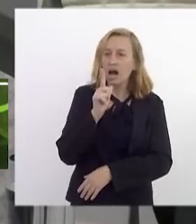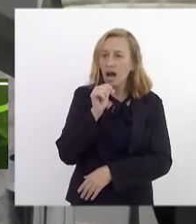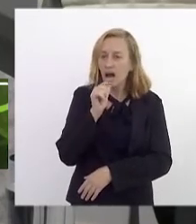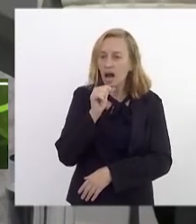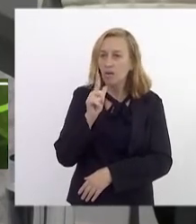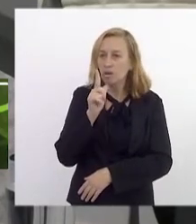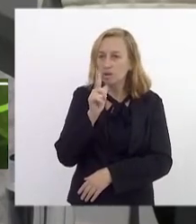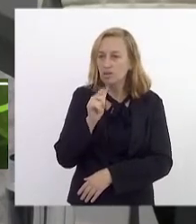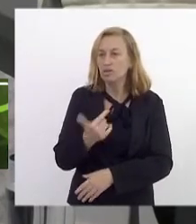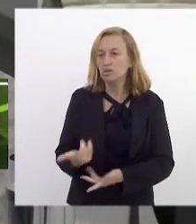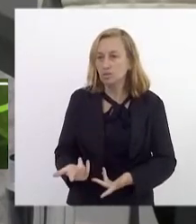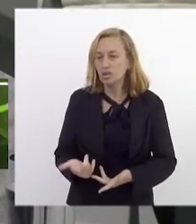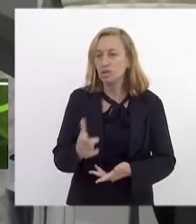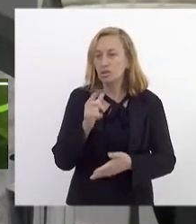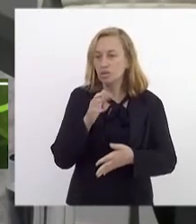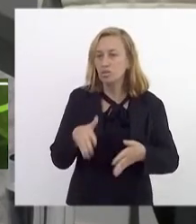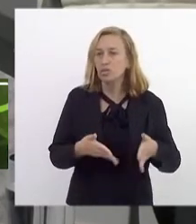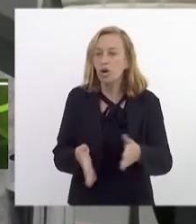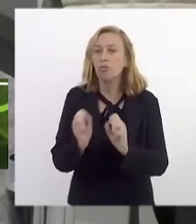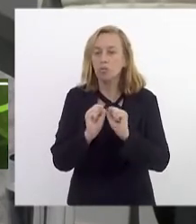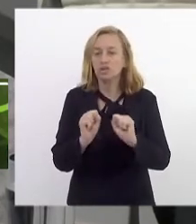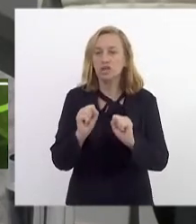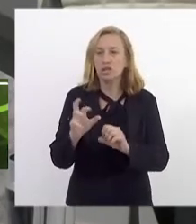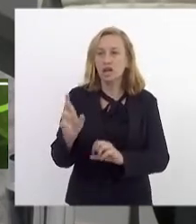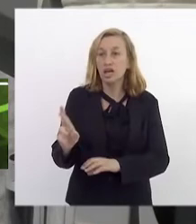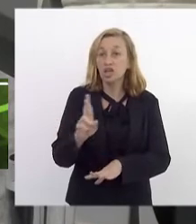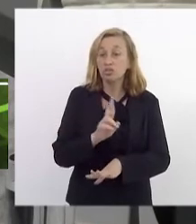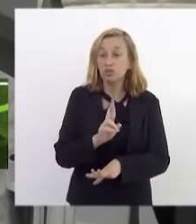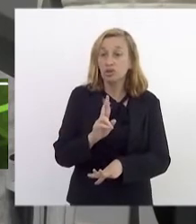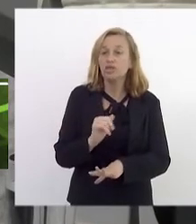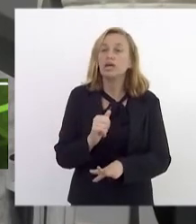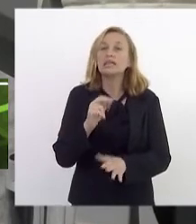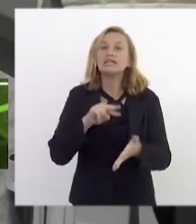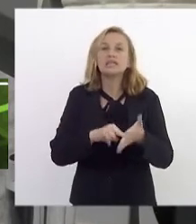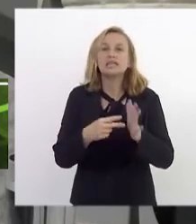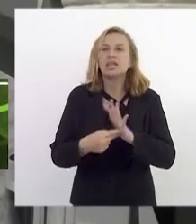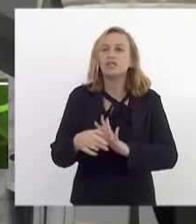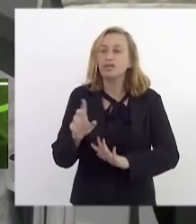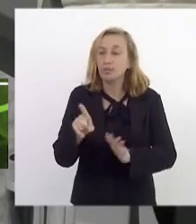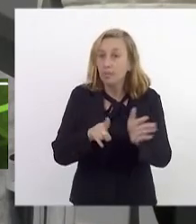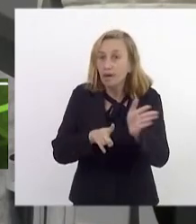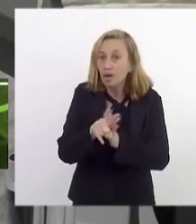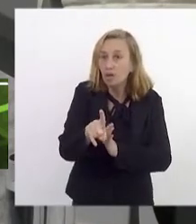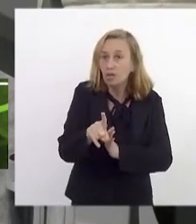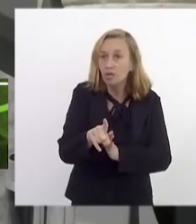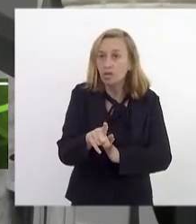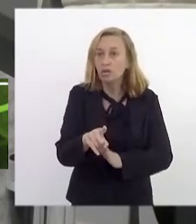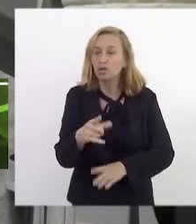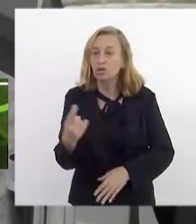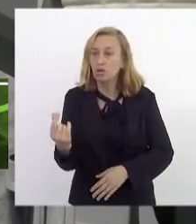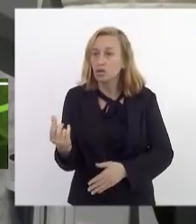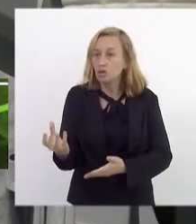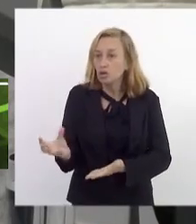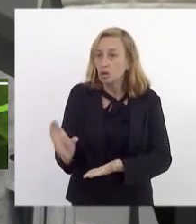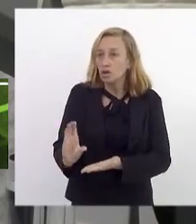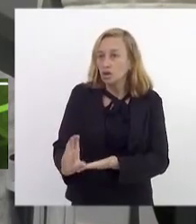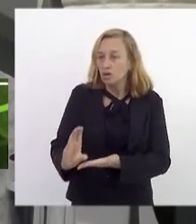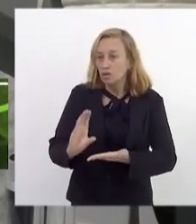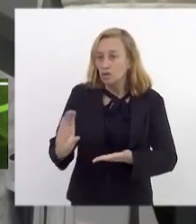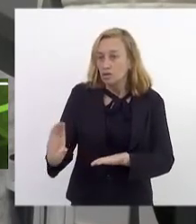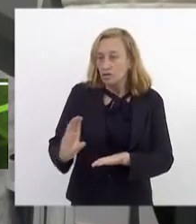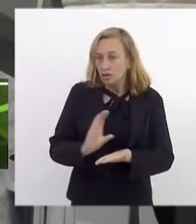pudessem responder isso. Isso significa, pergunta, né, que dos valores recebidos pela